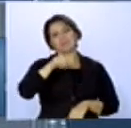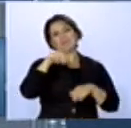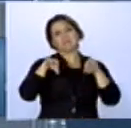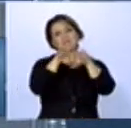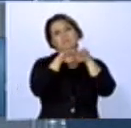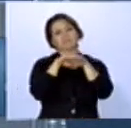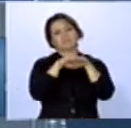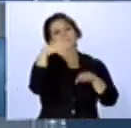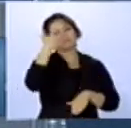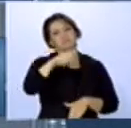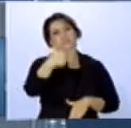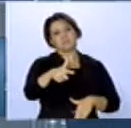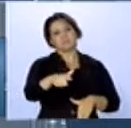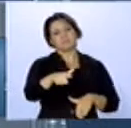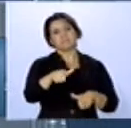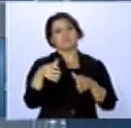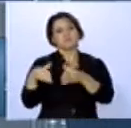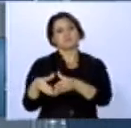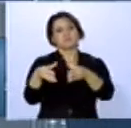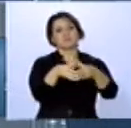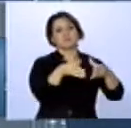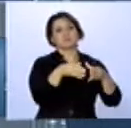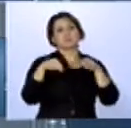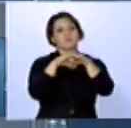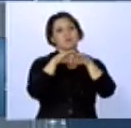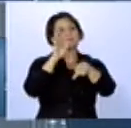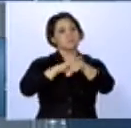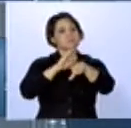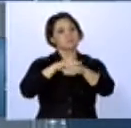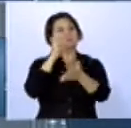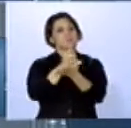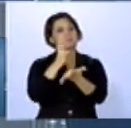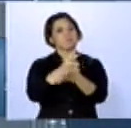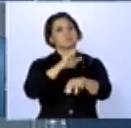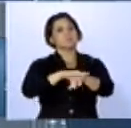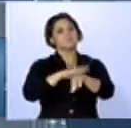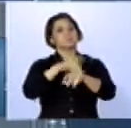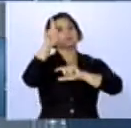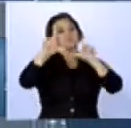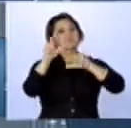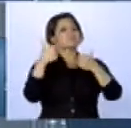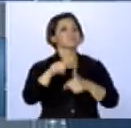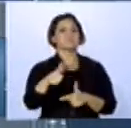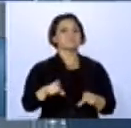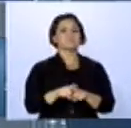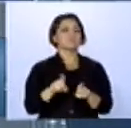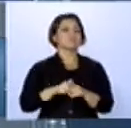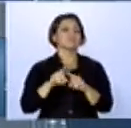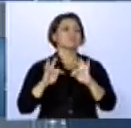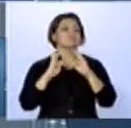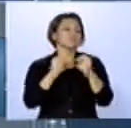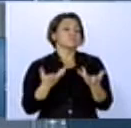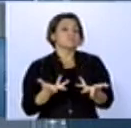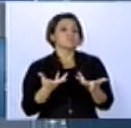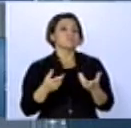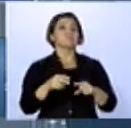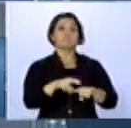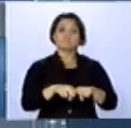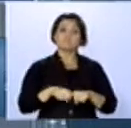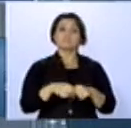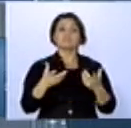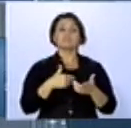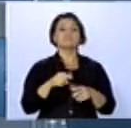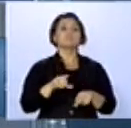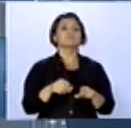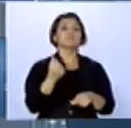E se fosse igualitário ele é também arbitrário porque a igualdade é uma questão arbitrária subjetiva como todas as outras e qualquer tipo